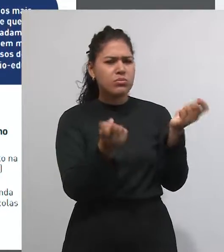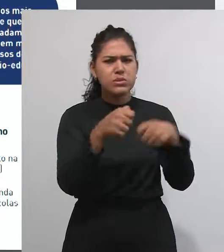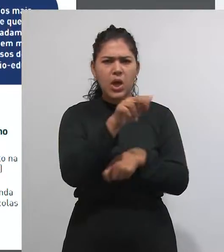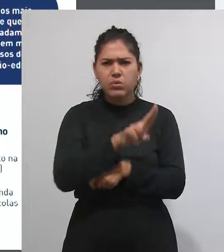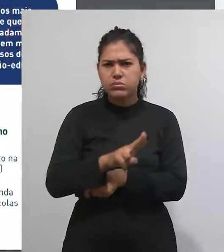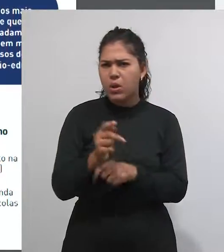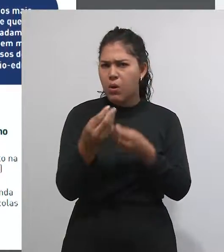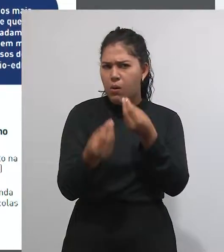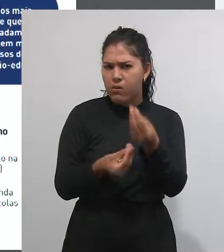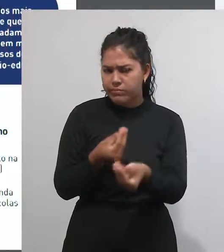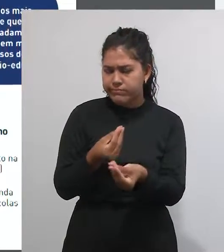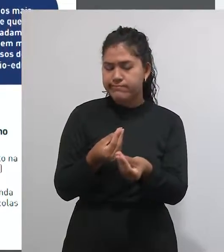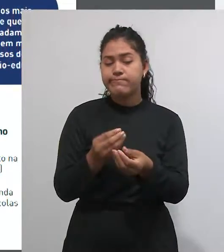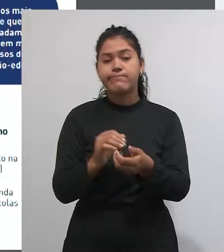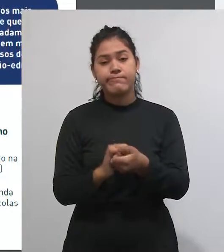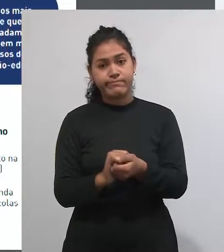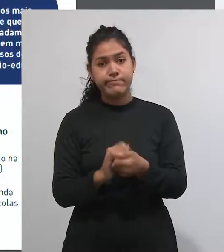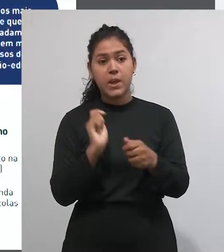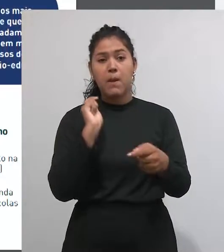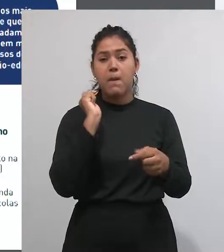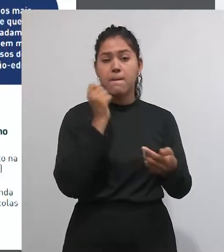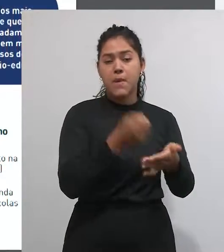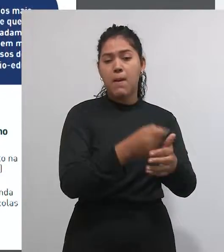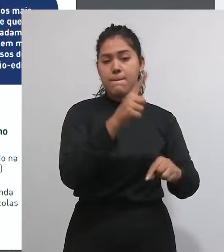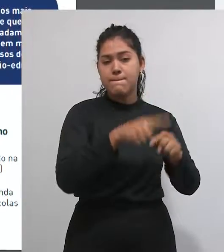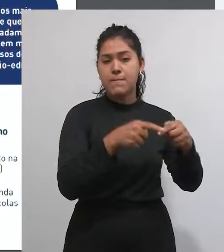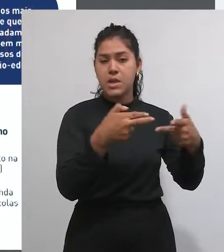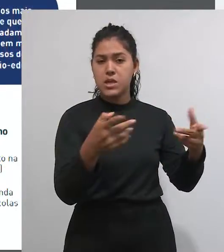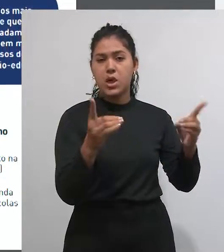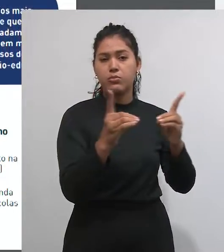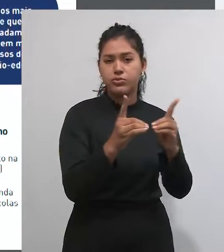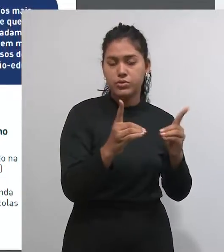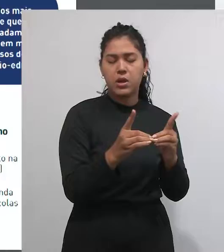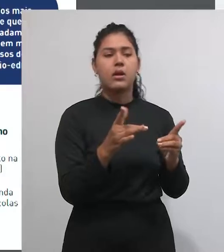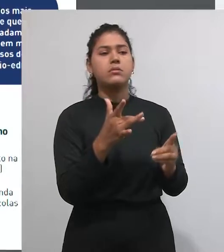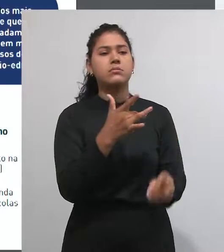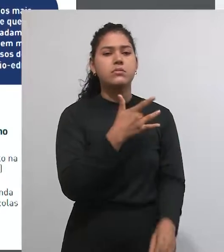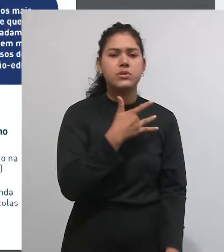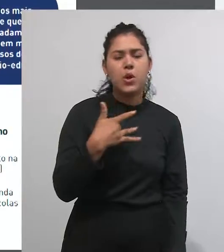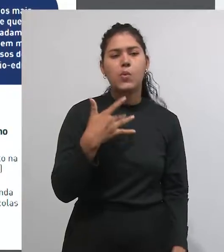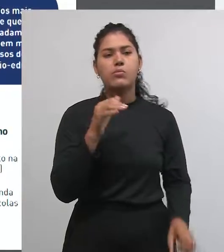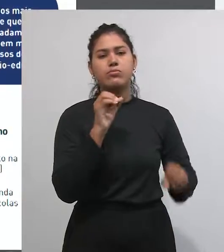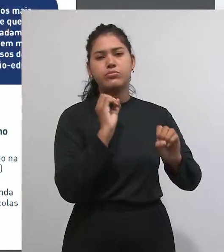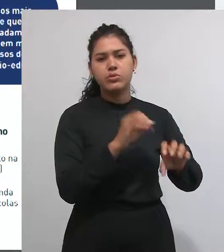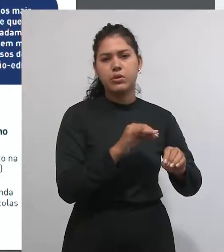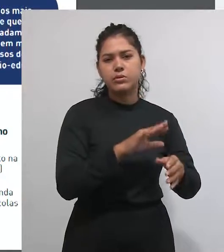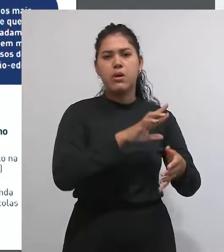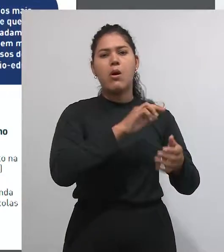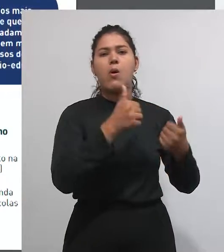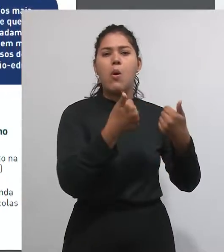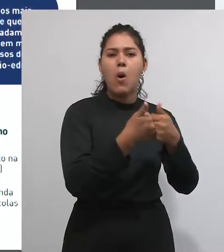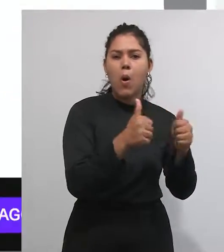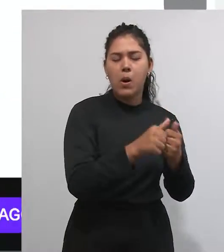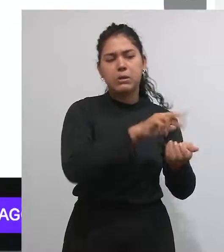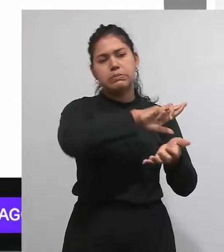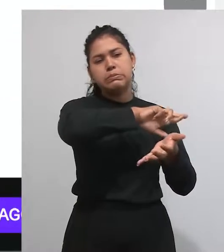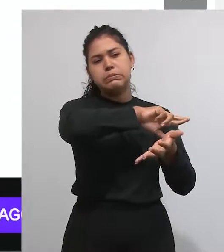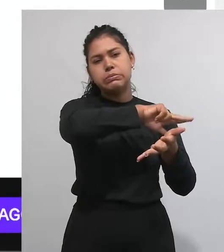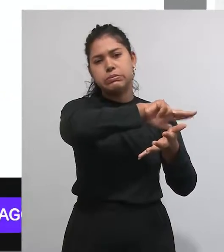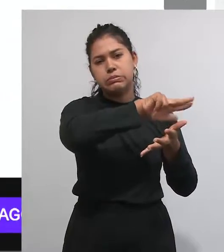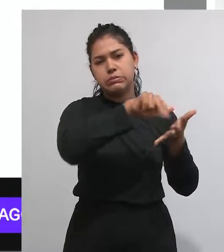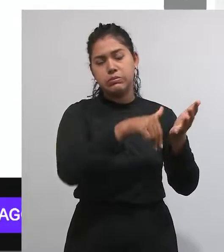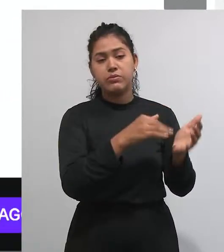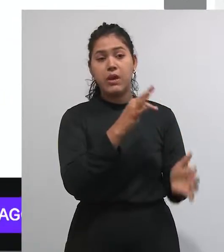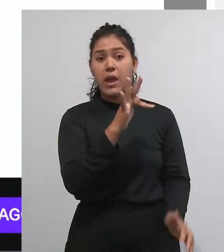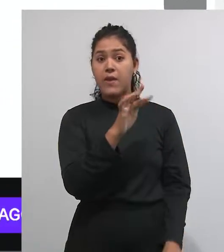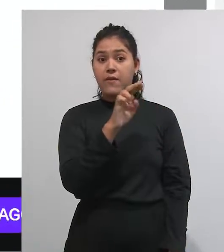utilizado? Ele pode ser usado em material didático, transporte, alimentação, saúde, todos esses podem ser do